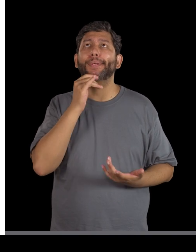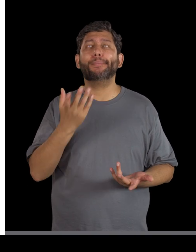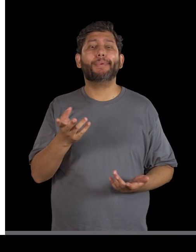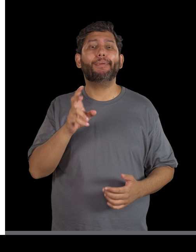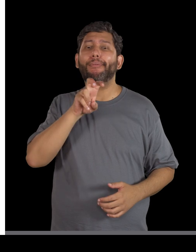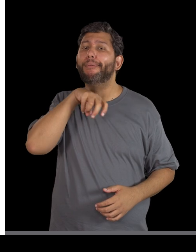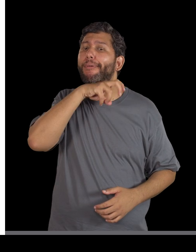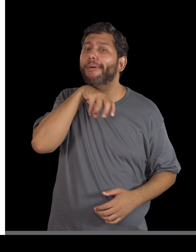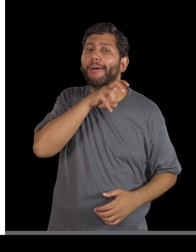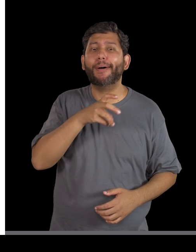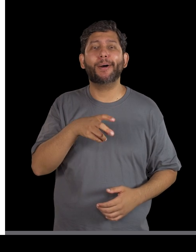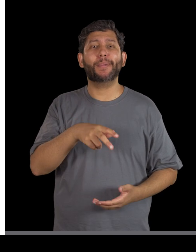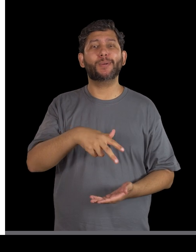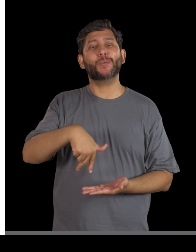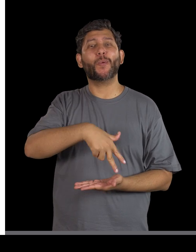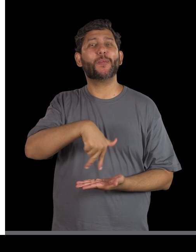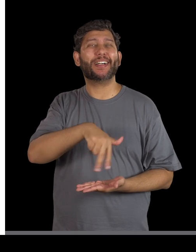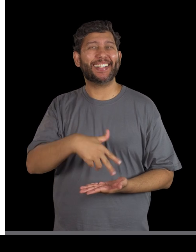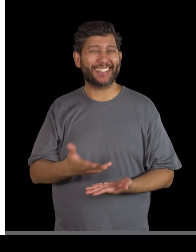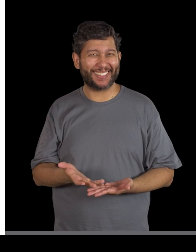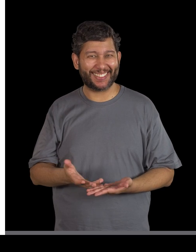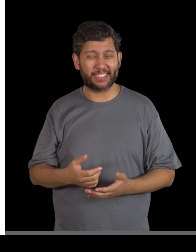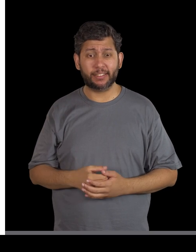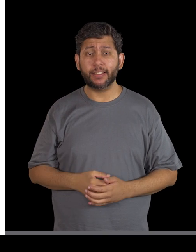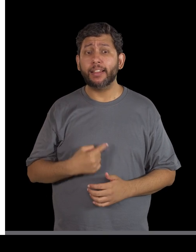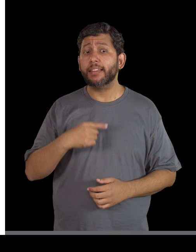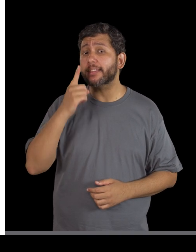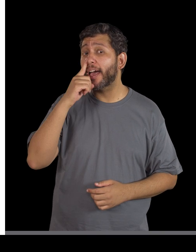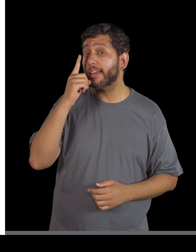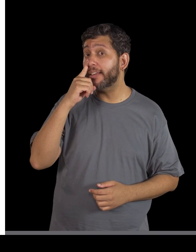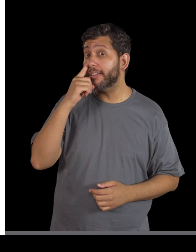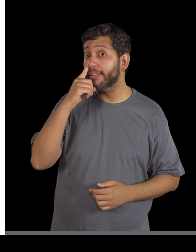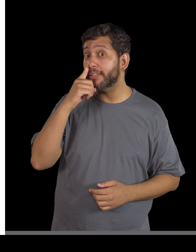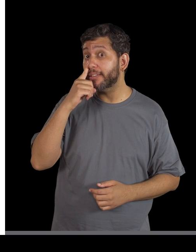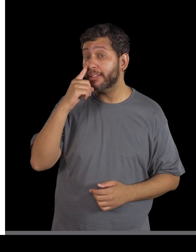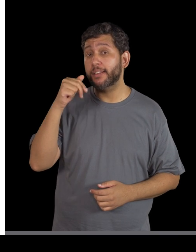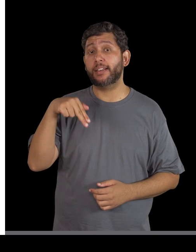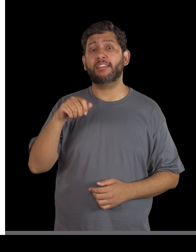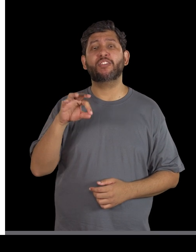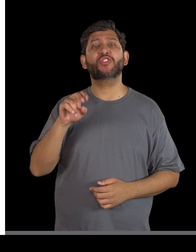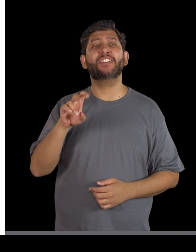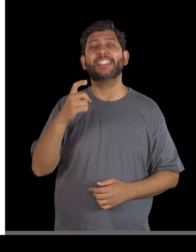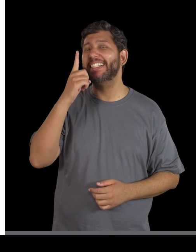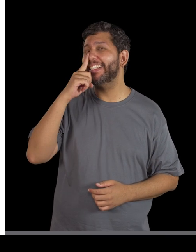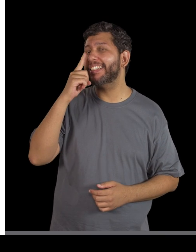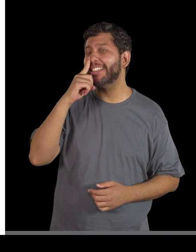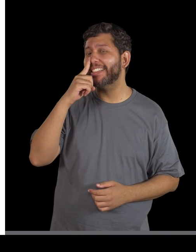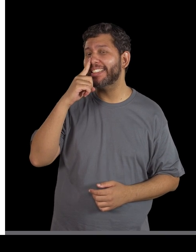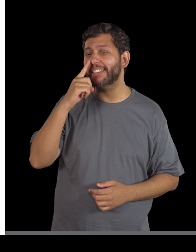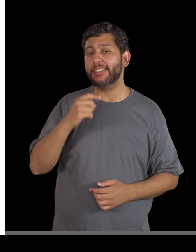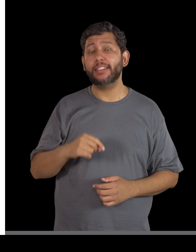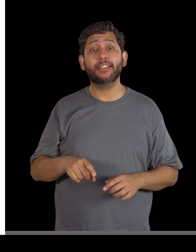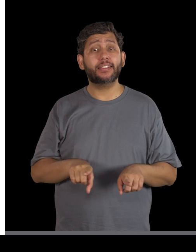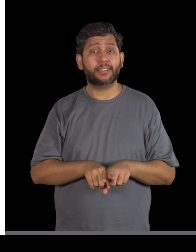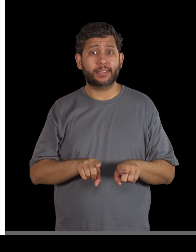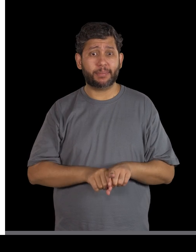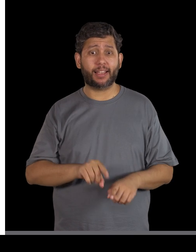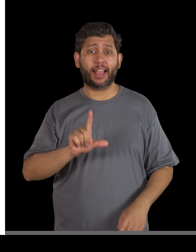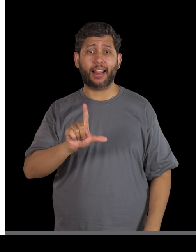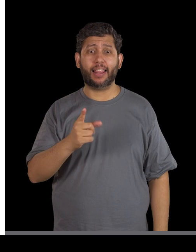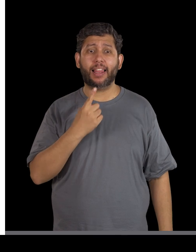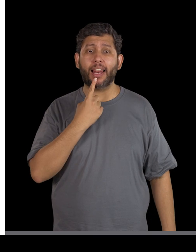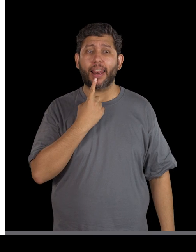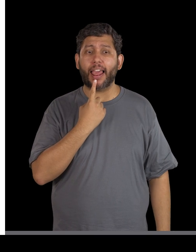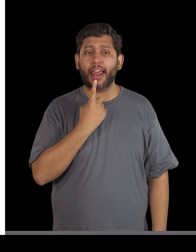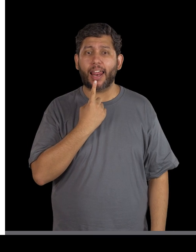snake e zumba. Nasal, N, native. E a líquido a gente tem o L